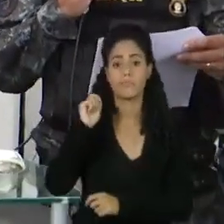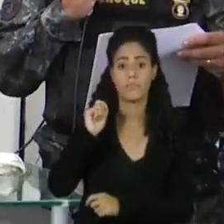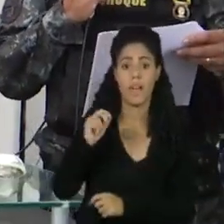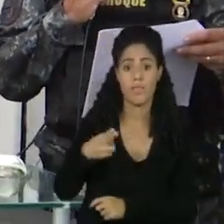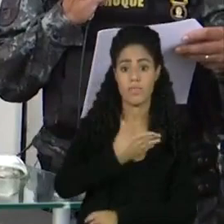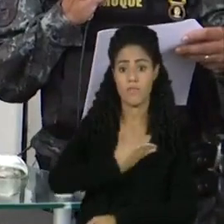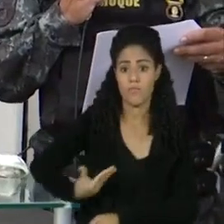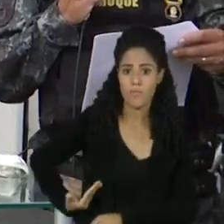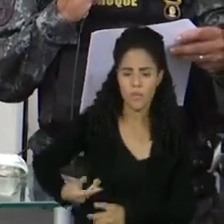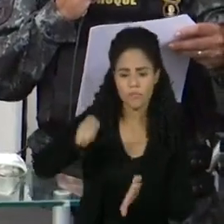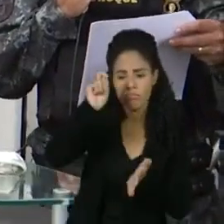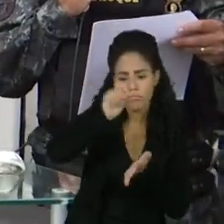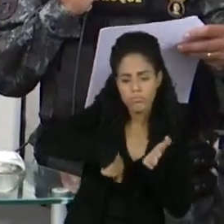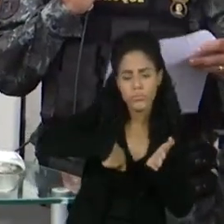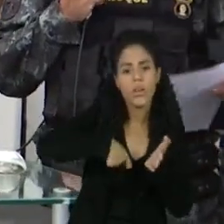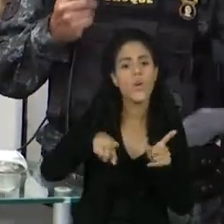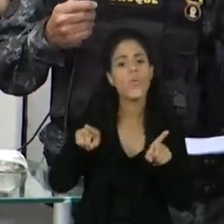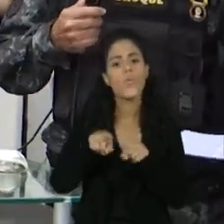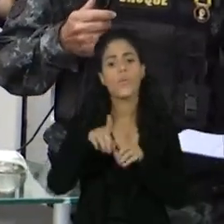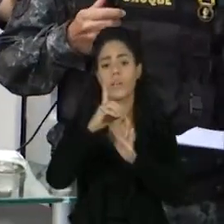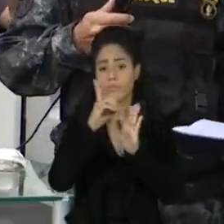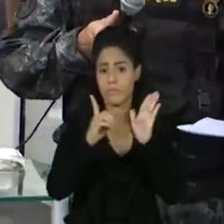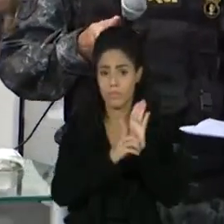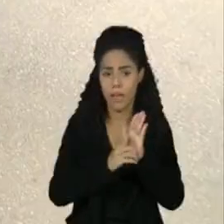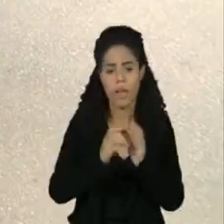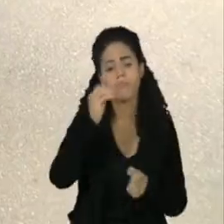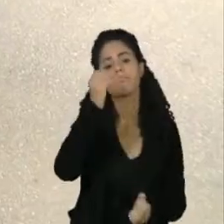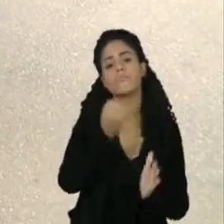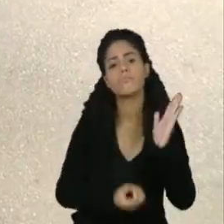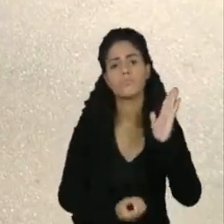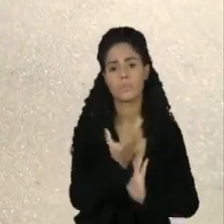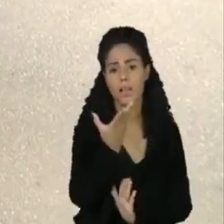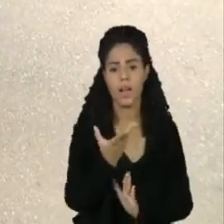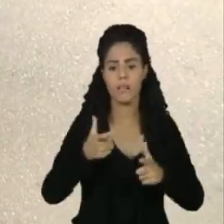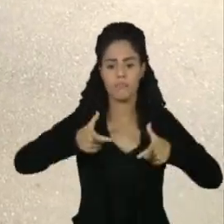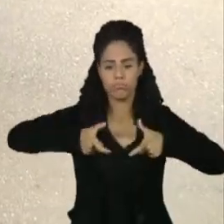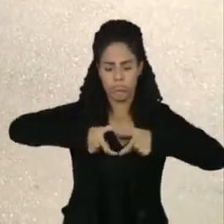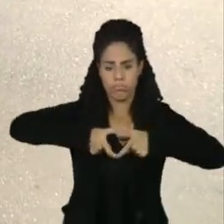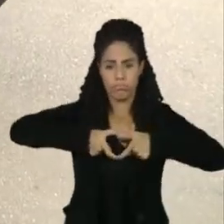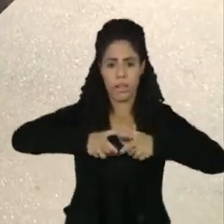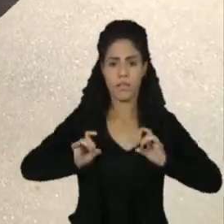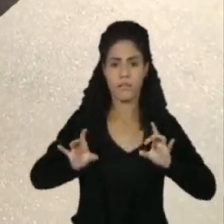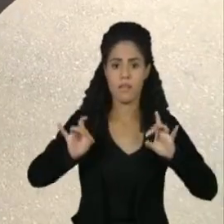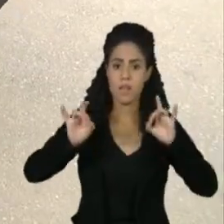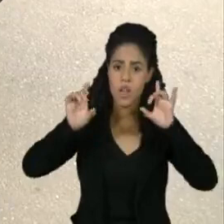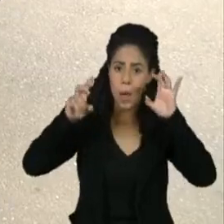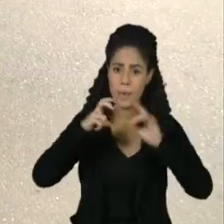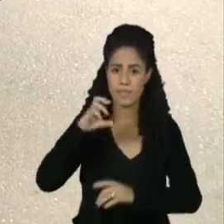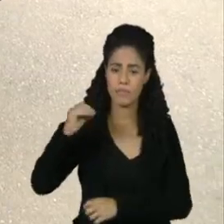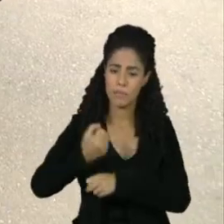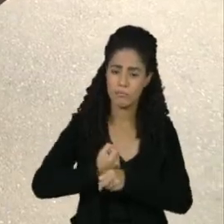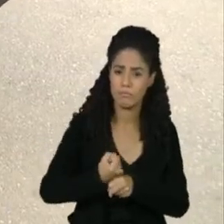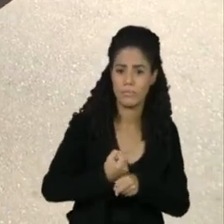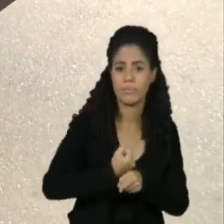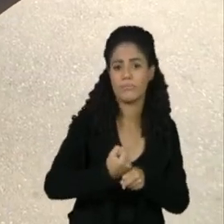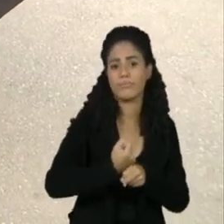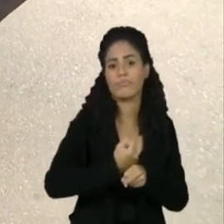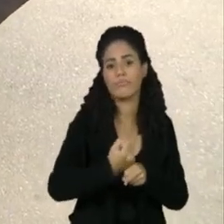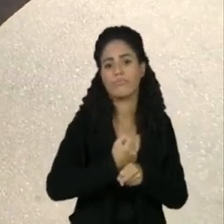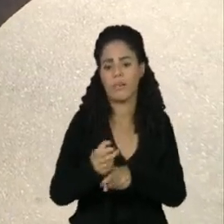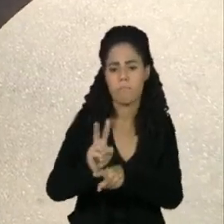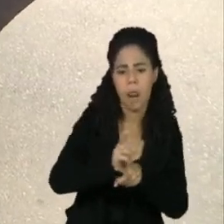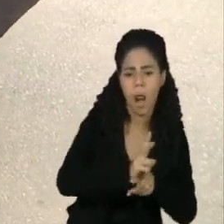Garcia assinou um decreto que oficializa a criação da medalha comemorativa dos 50 anos das